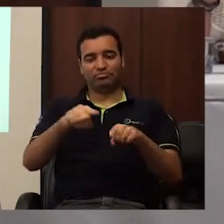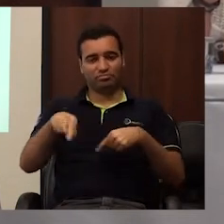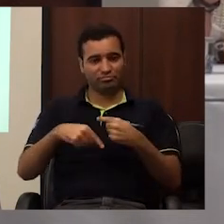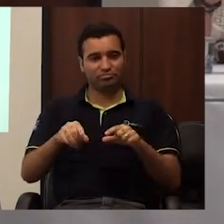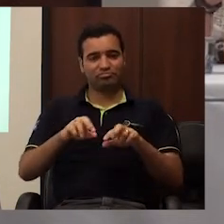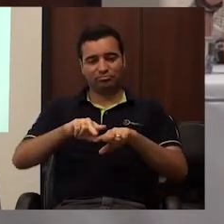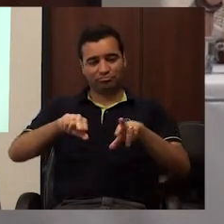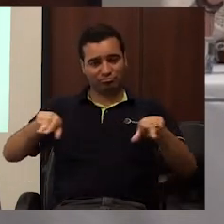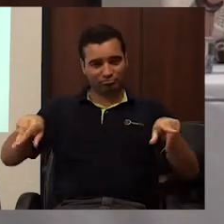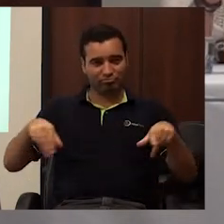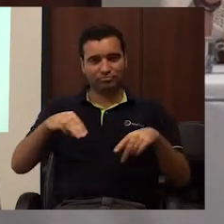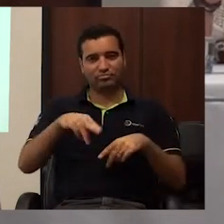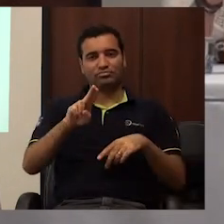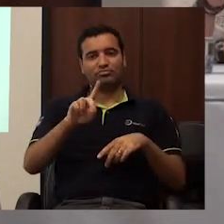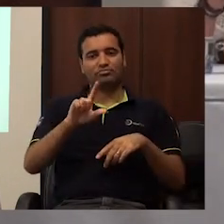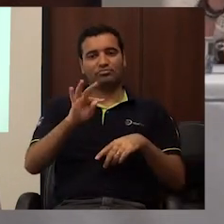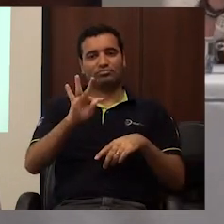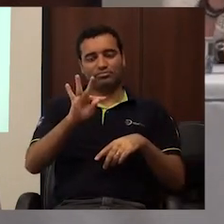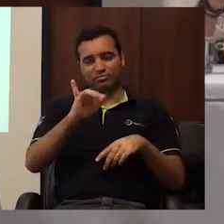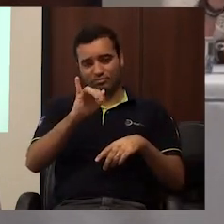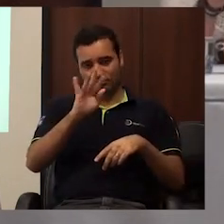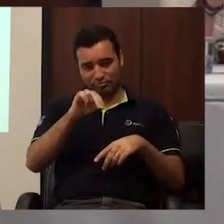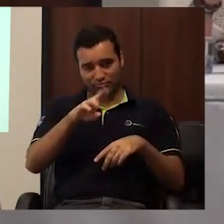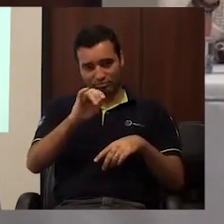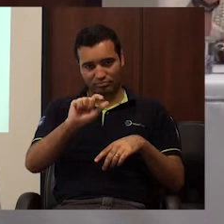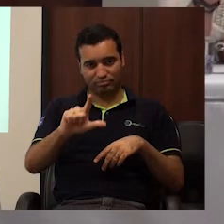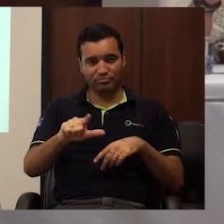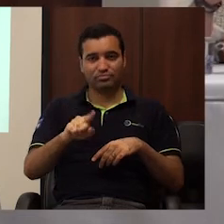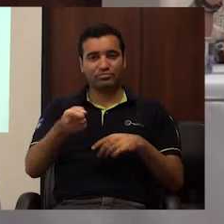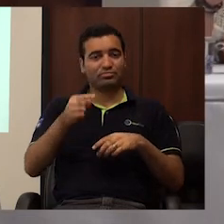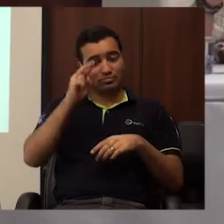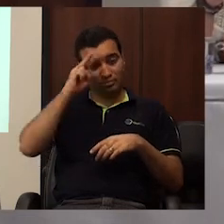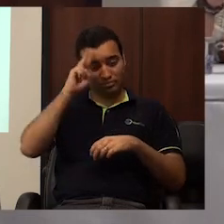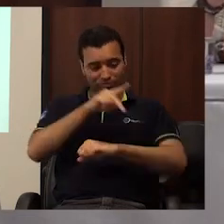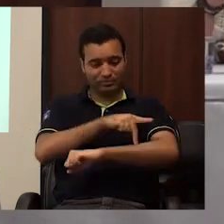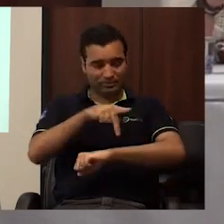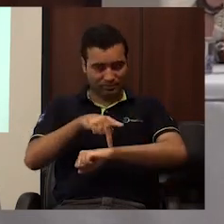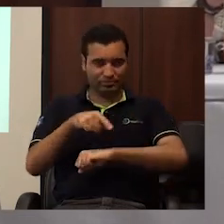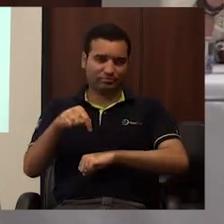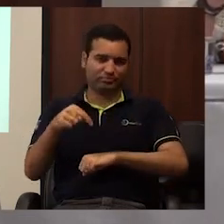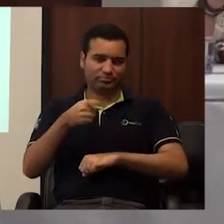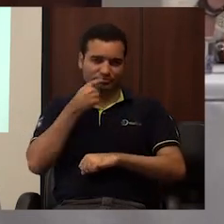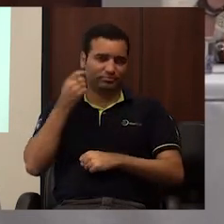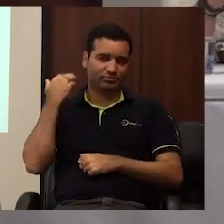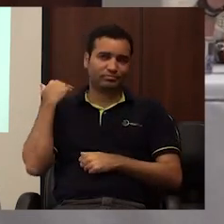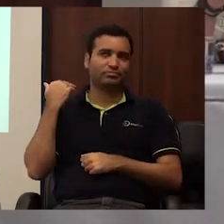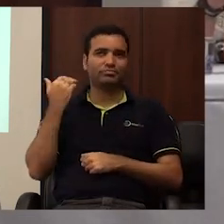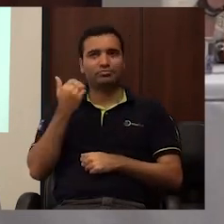recursos multifuncionais, etc., né? Então, a história da pedagogia no Brasil é recente, ela é de